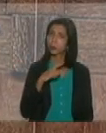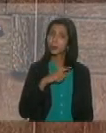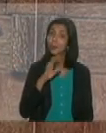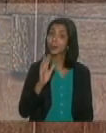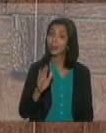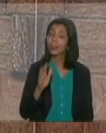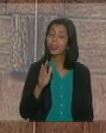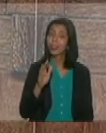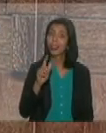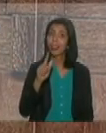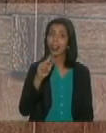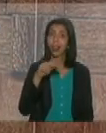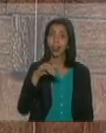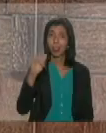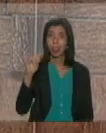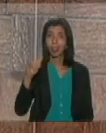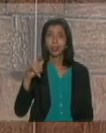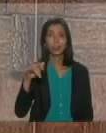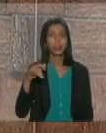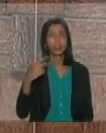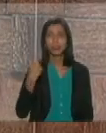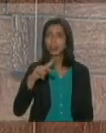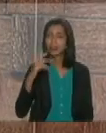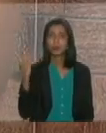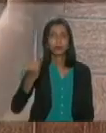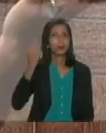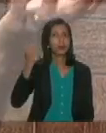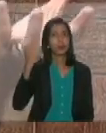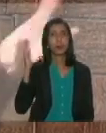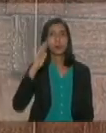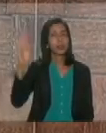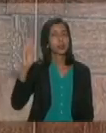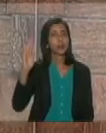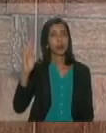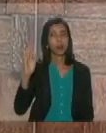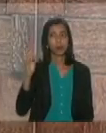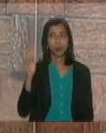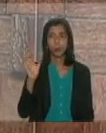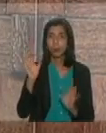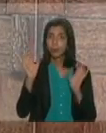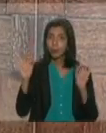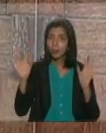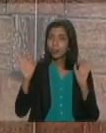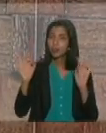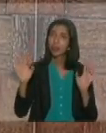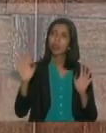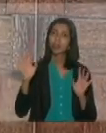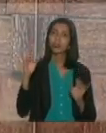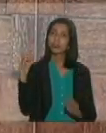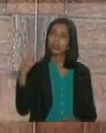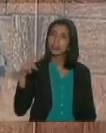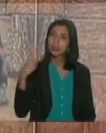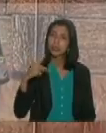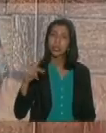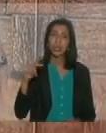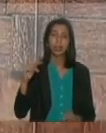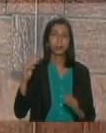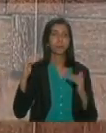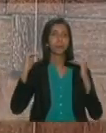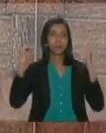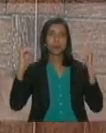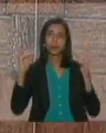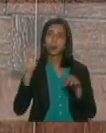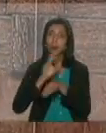só com o Lenny, mas o Lenny realmente ele era um ícone, né? Então, assim, ter tido o privilégio de ter pego o Lenny